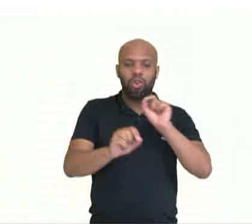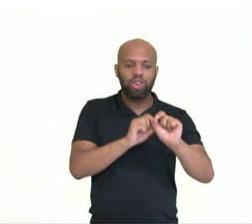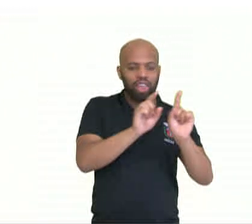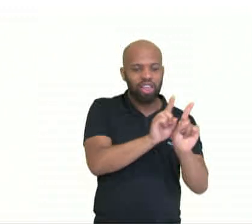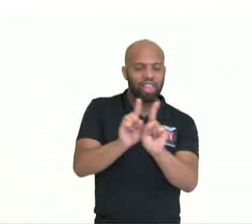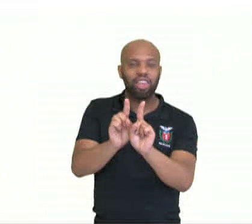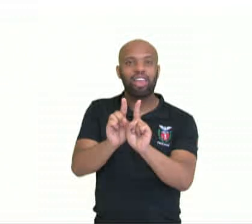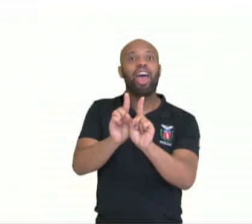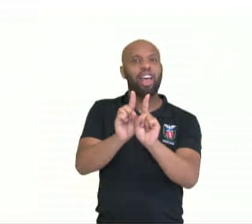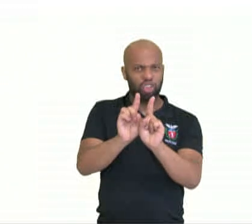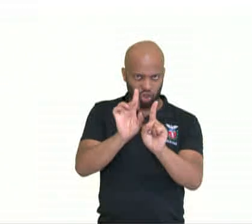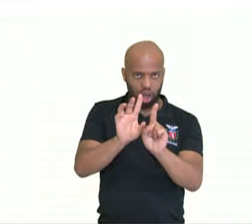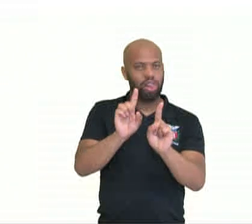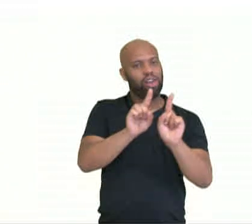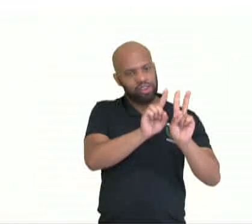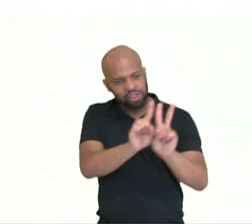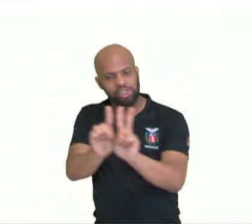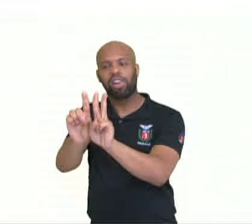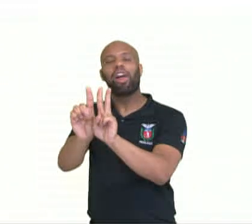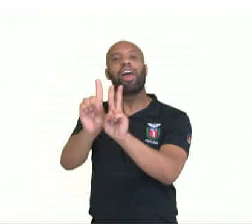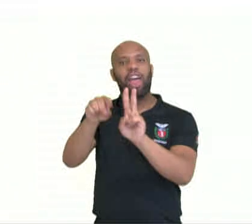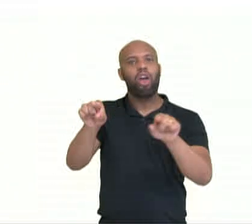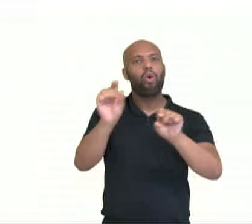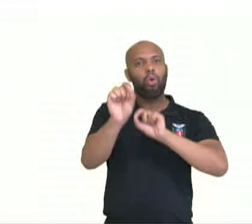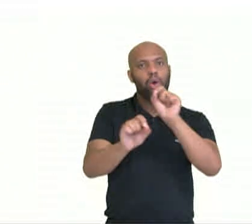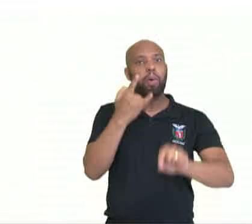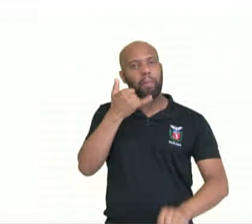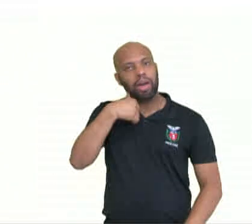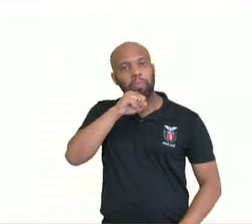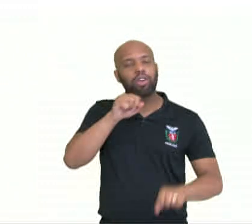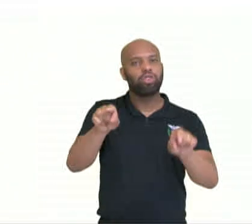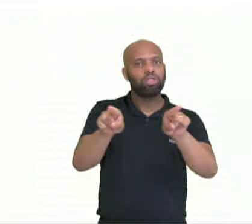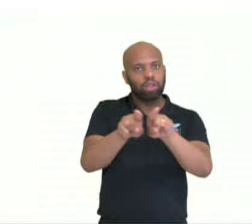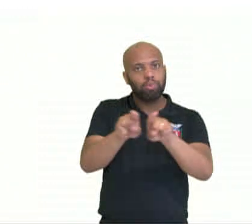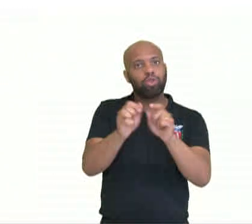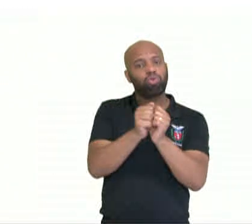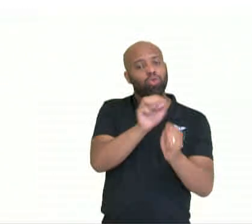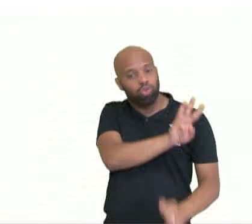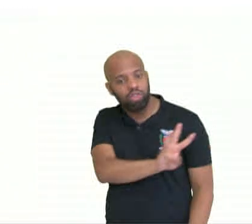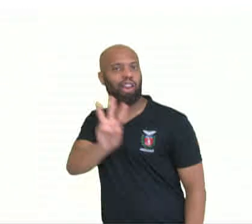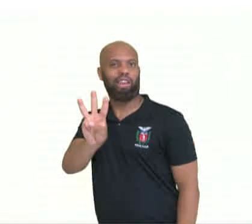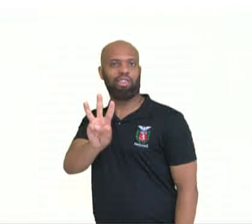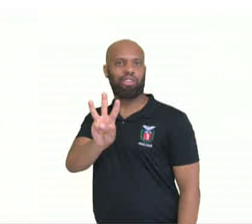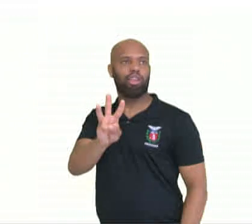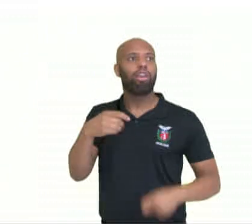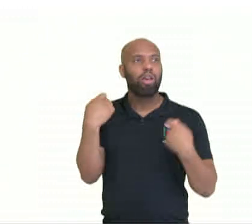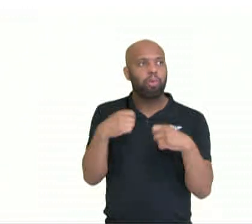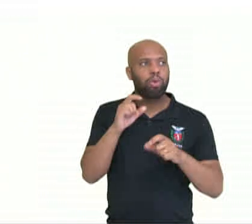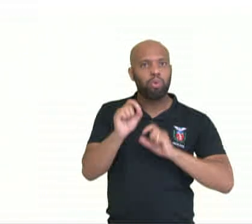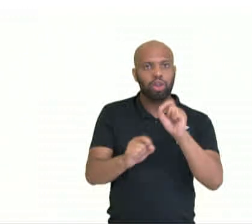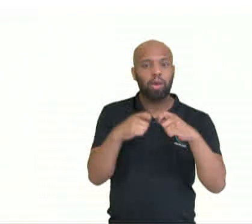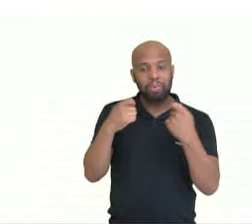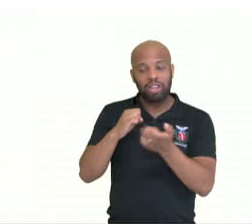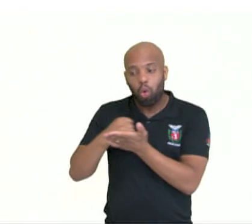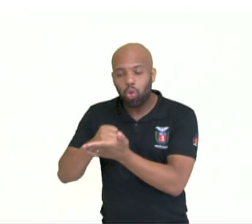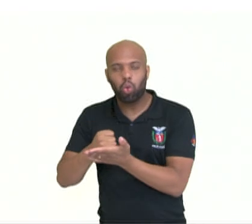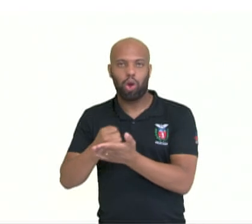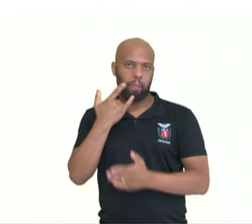Algo diferente, inusitado? A crônica, ela tem que ter uma rapidez,